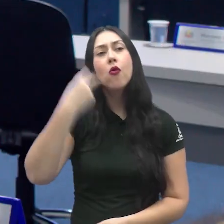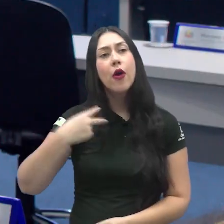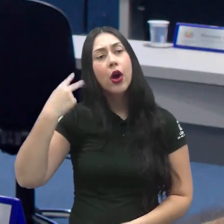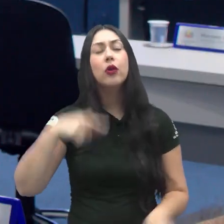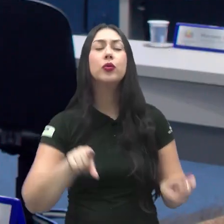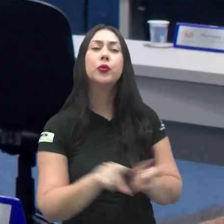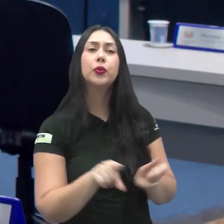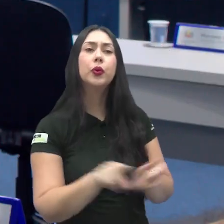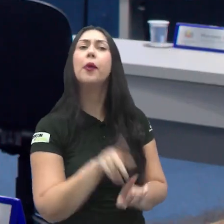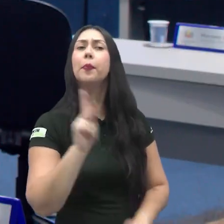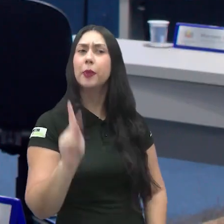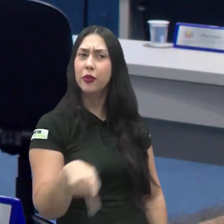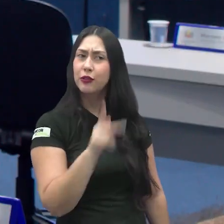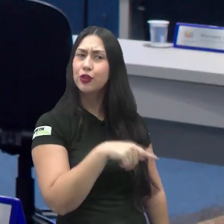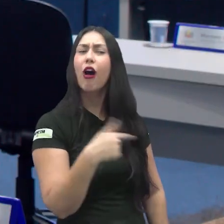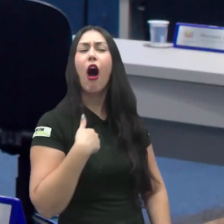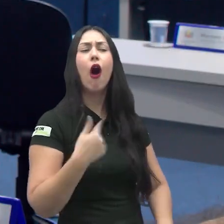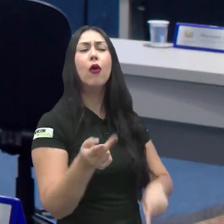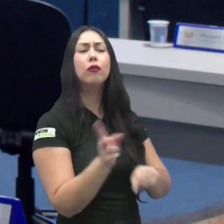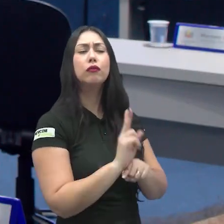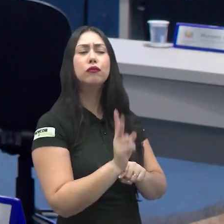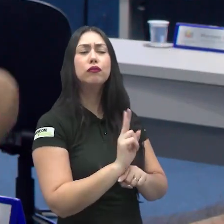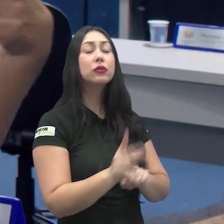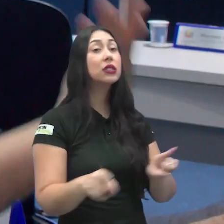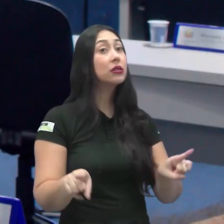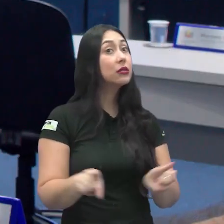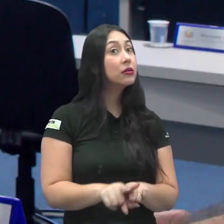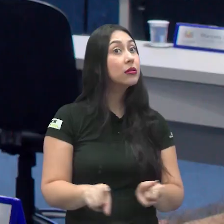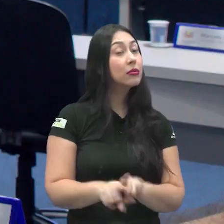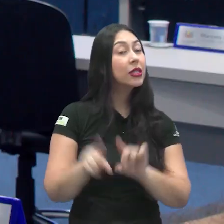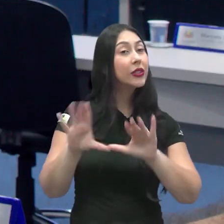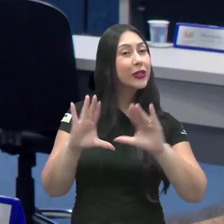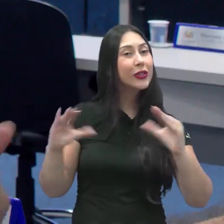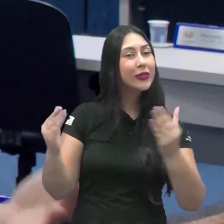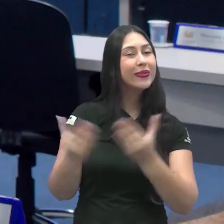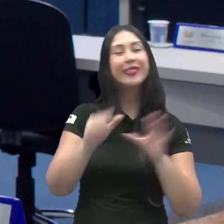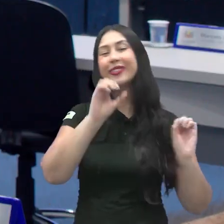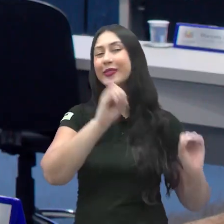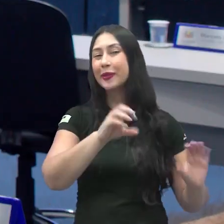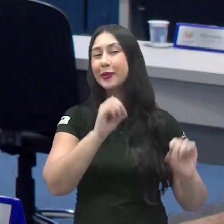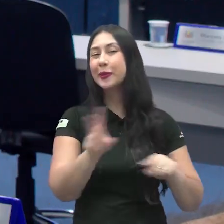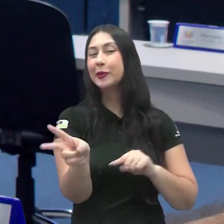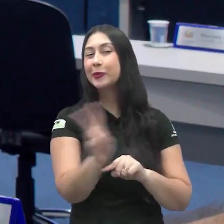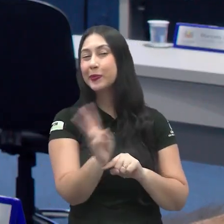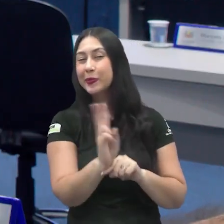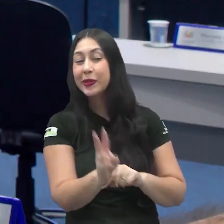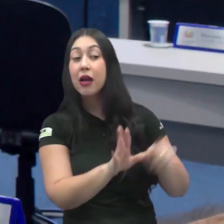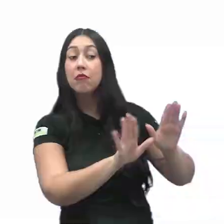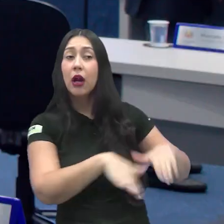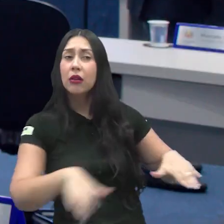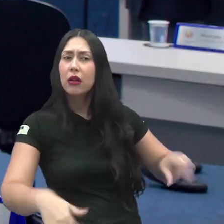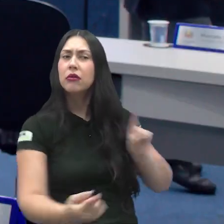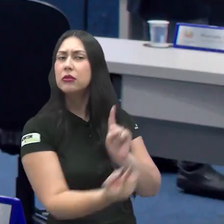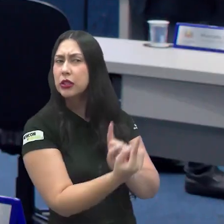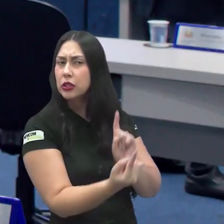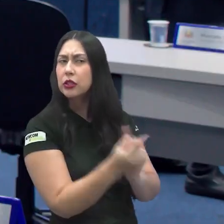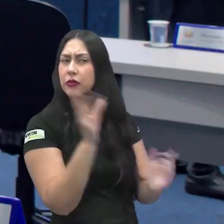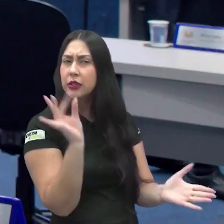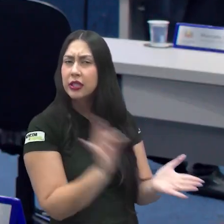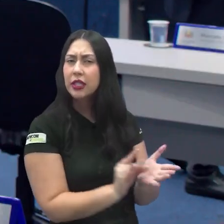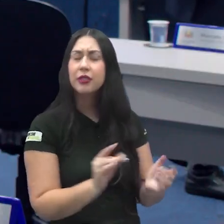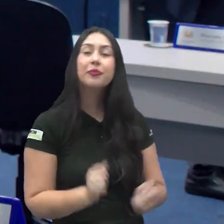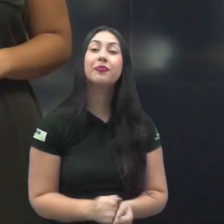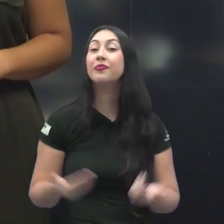como vereadora e como professora, irei fiscalizar e também a Comissão de Educação fiscalizar se as crianças estão